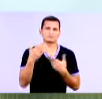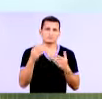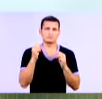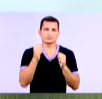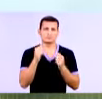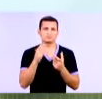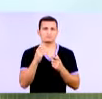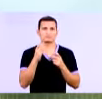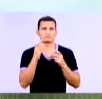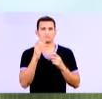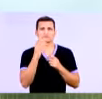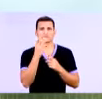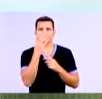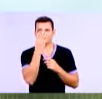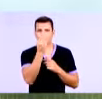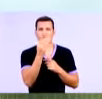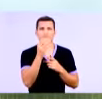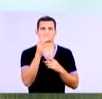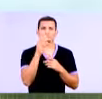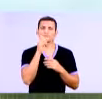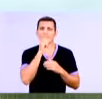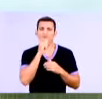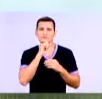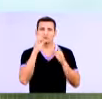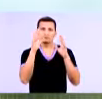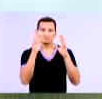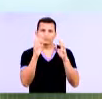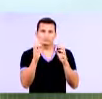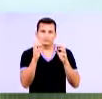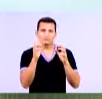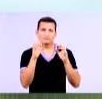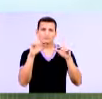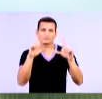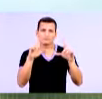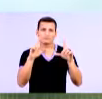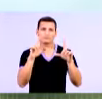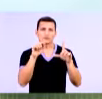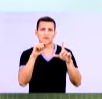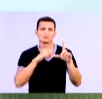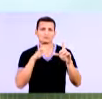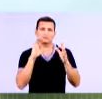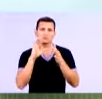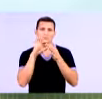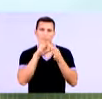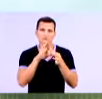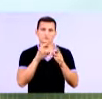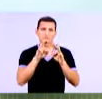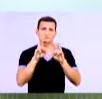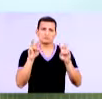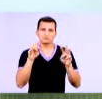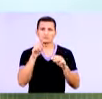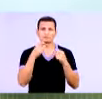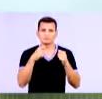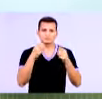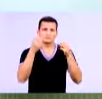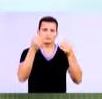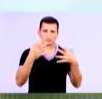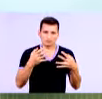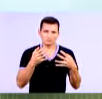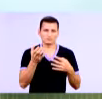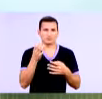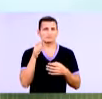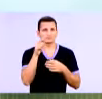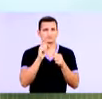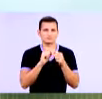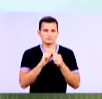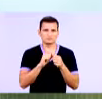repente envelhecer essa foto para que ela caia bem ali no contexto do meu site. Enfim, você precisa justificar, nós queremos que você faça